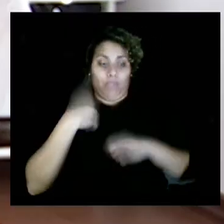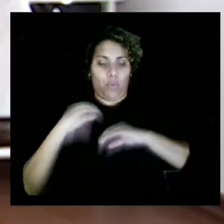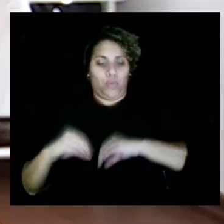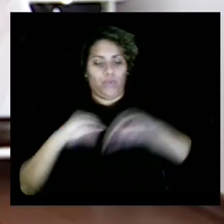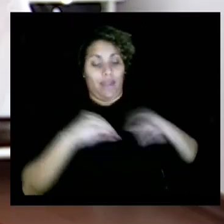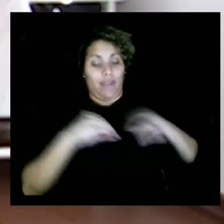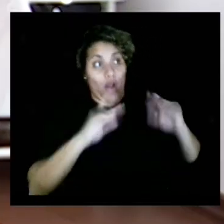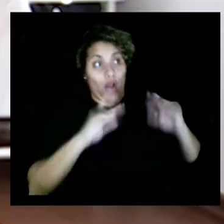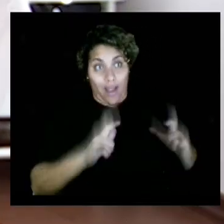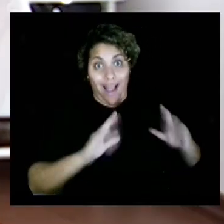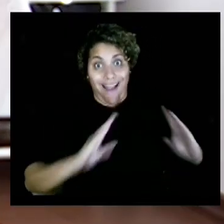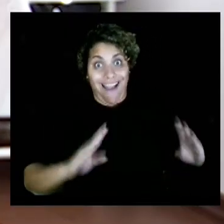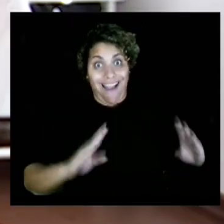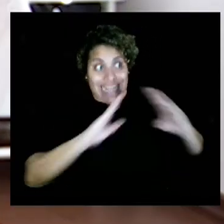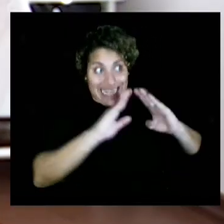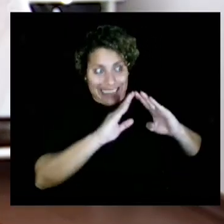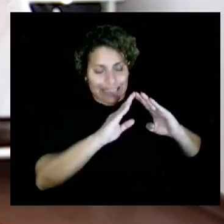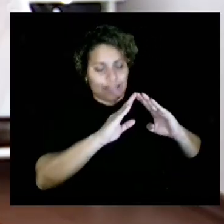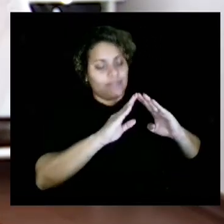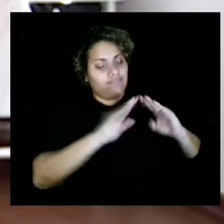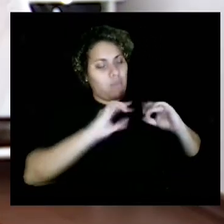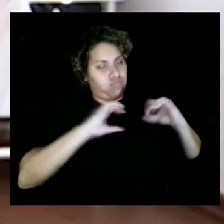depiladora.